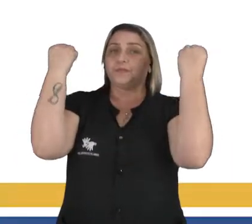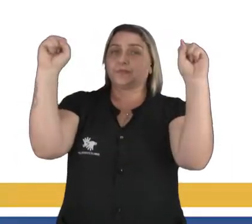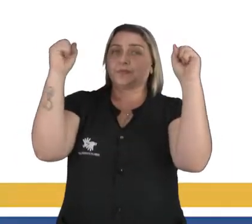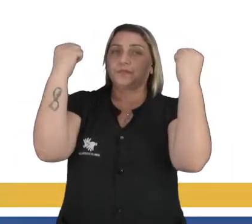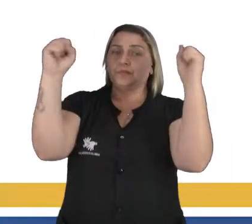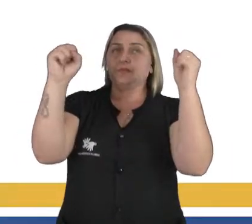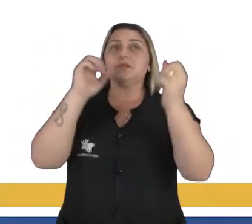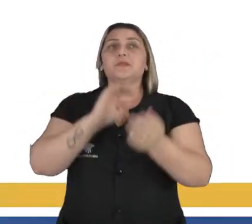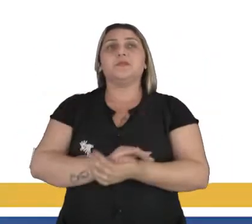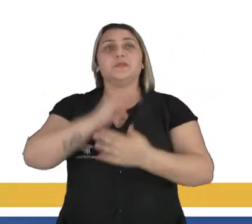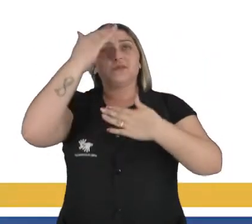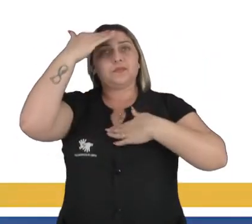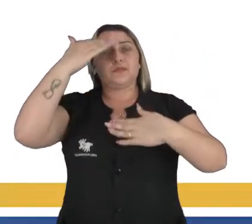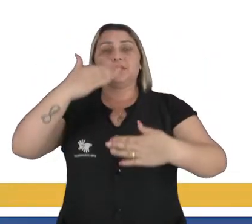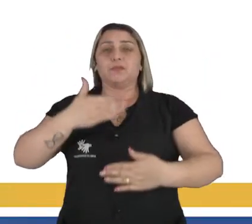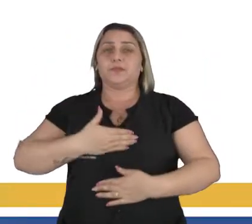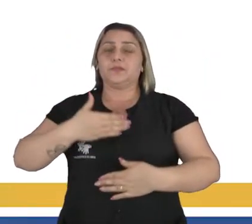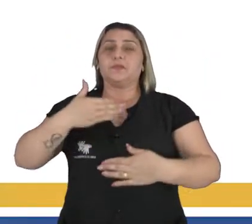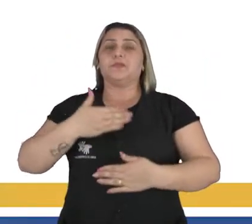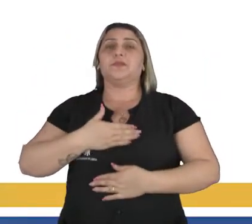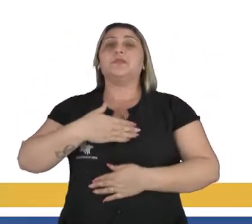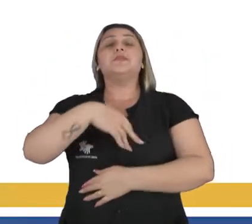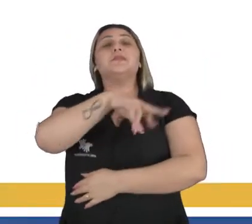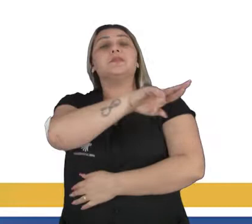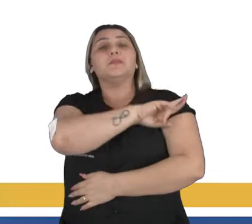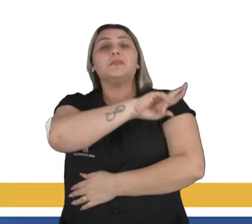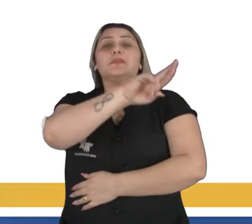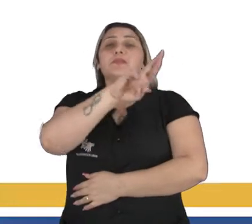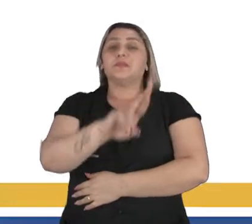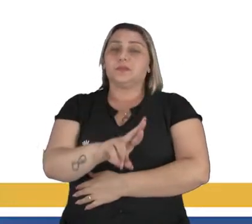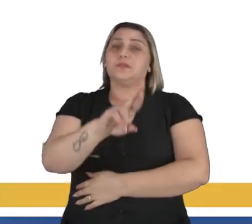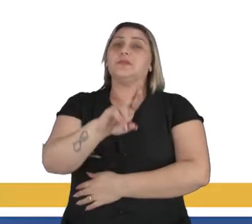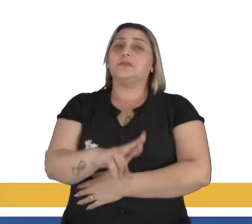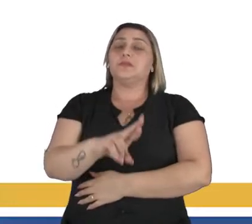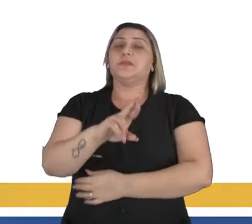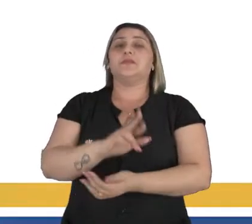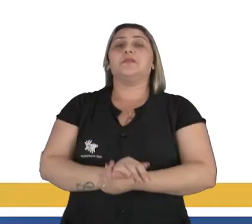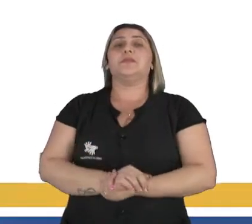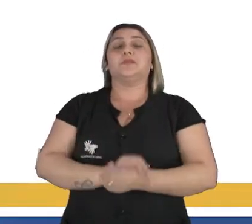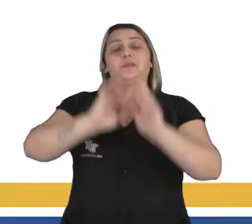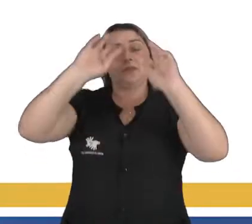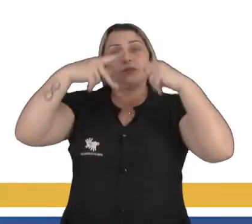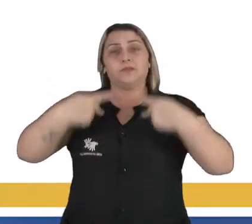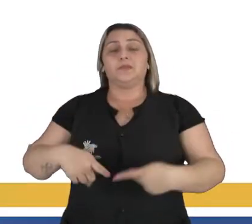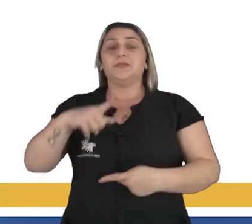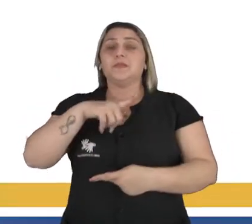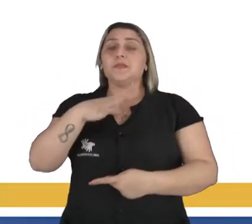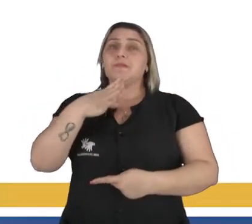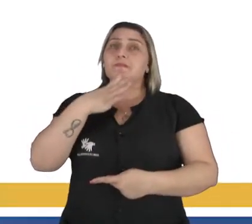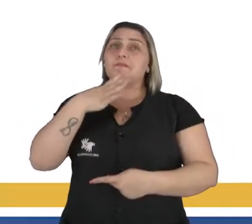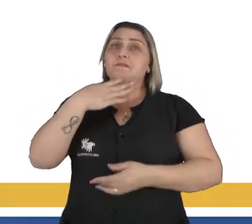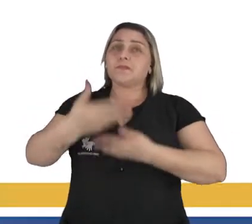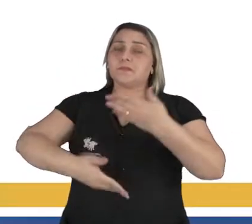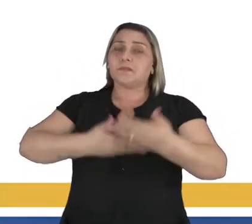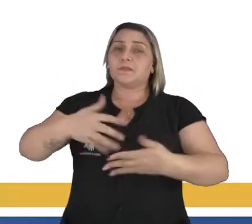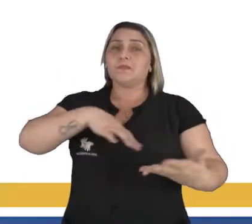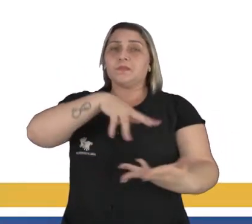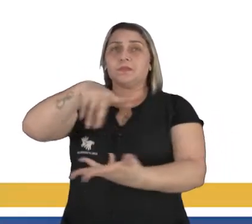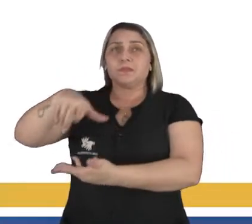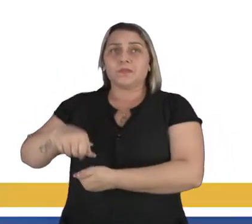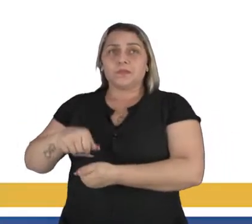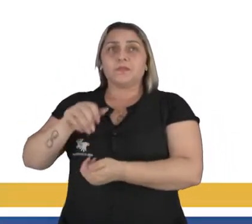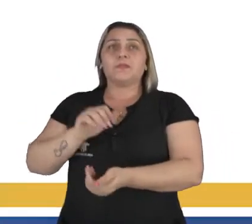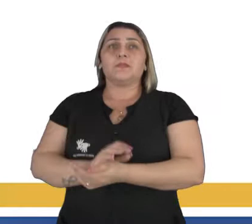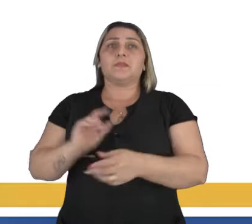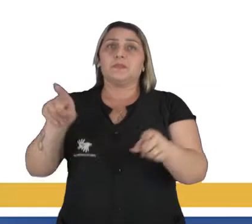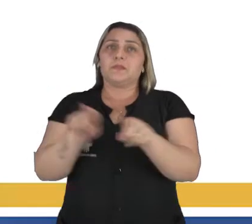e educação física o corpo é o ponto de referência que o ser humano possui para conhecer e interagir com o mundo